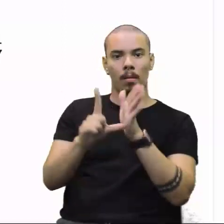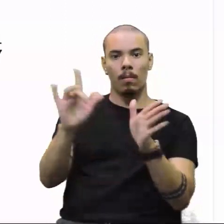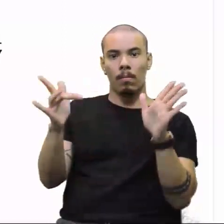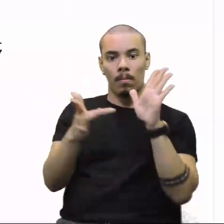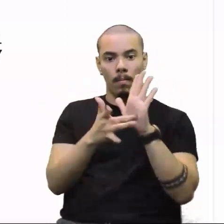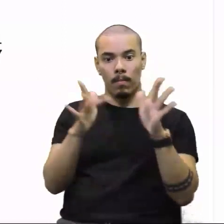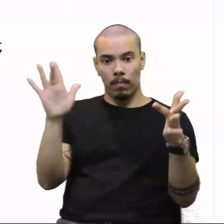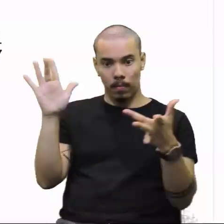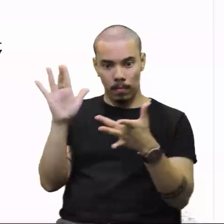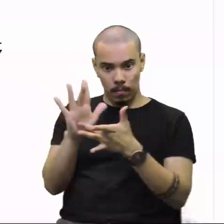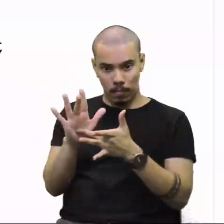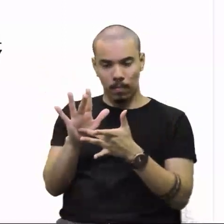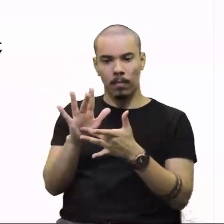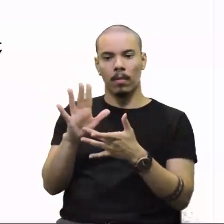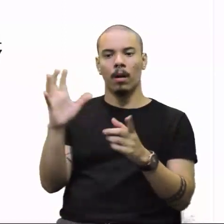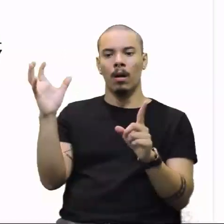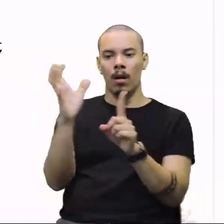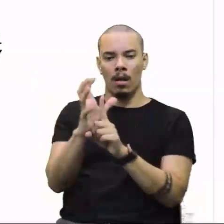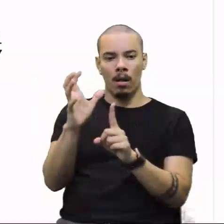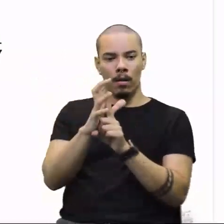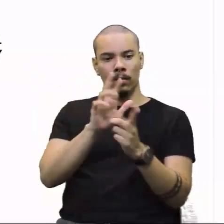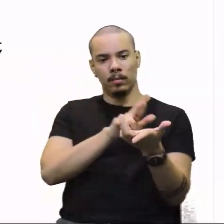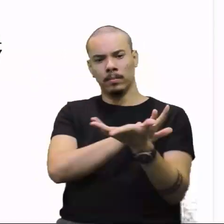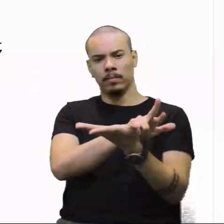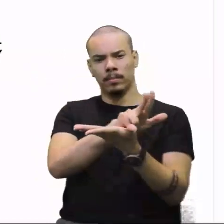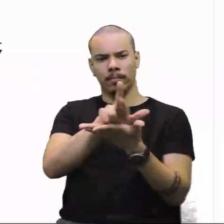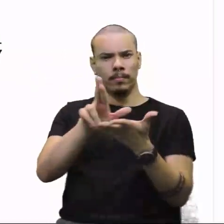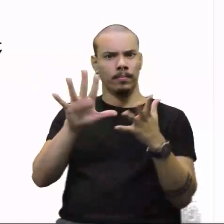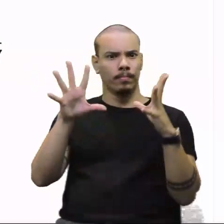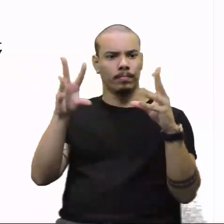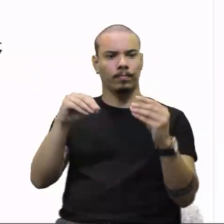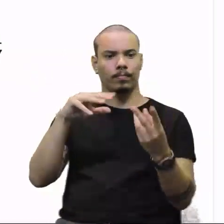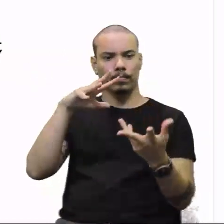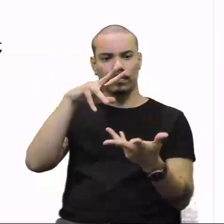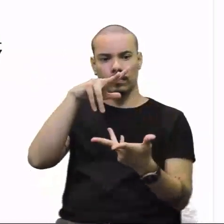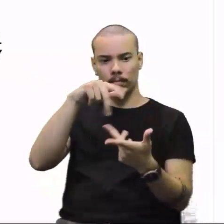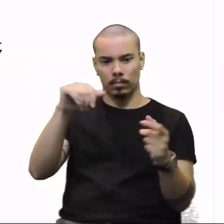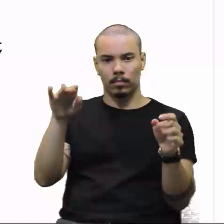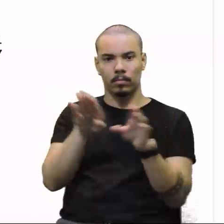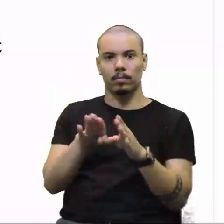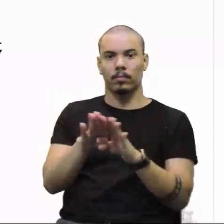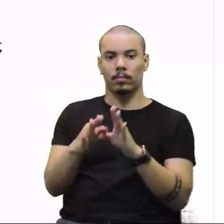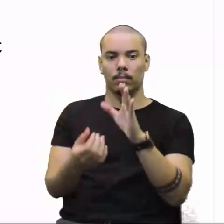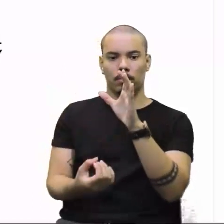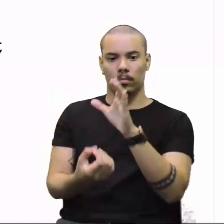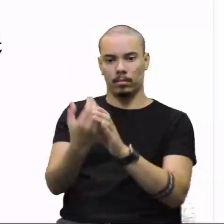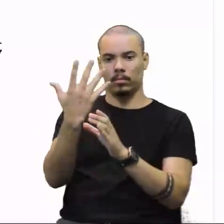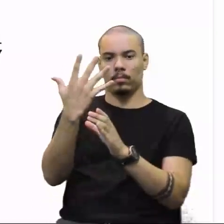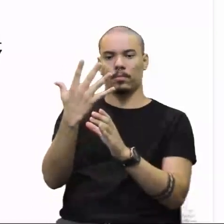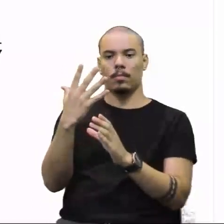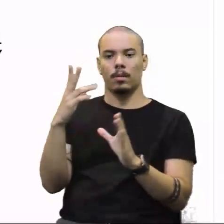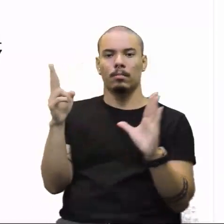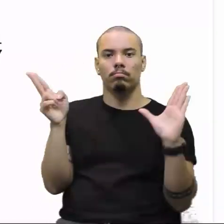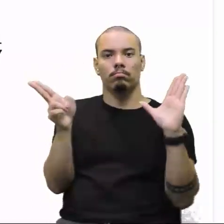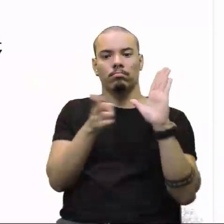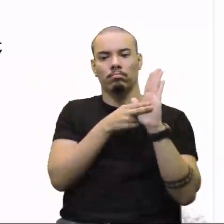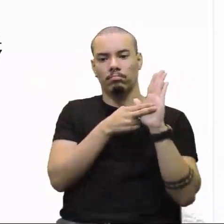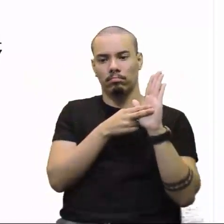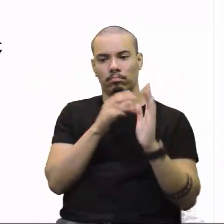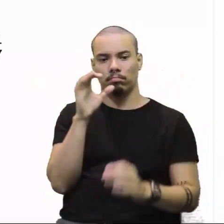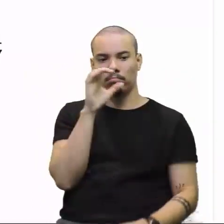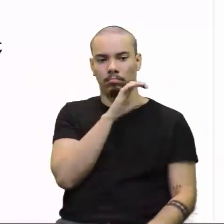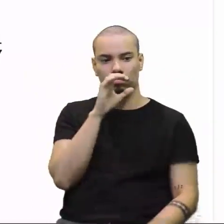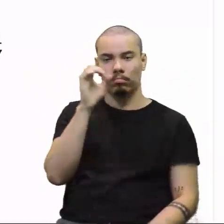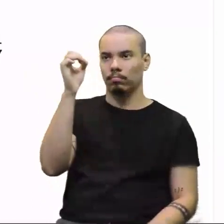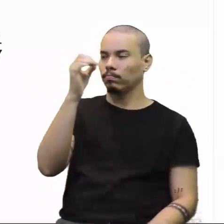e cujas obras influenciaram todo o mundo ocidental até a Renascença, admitir que a velocidade da